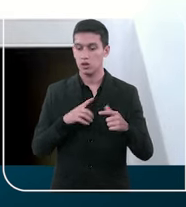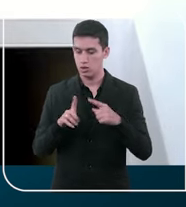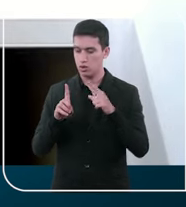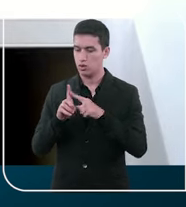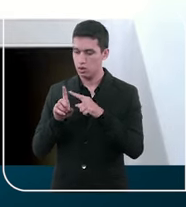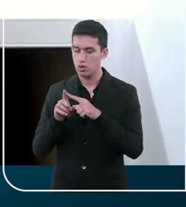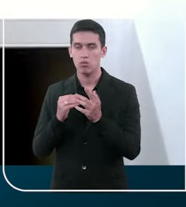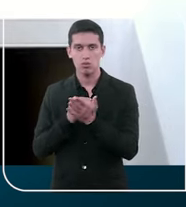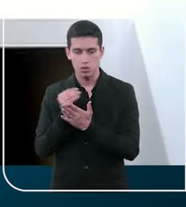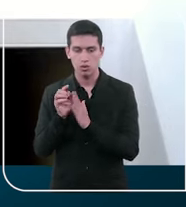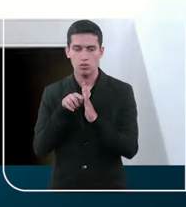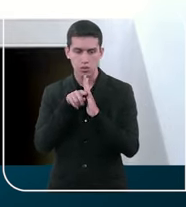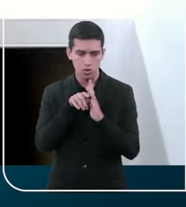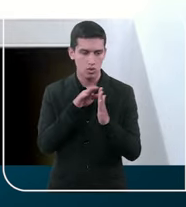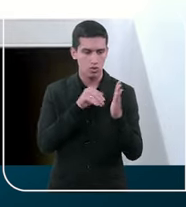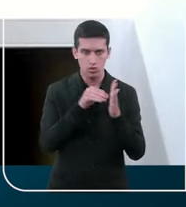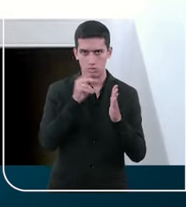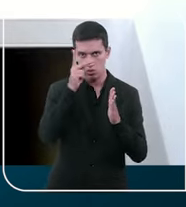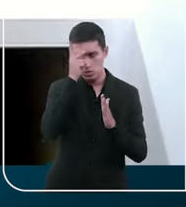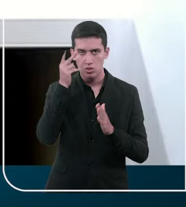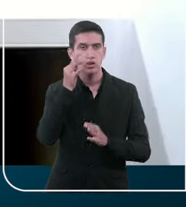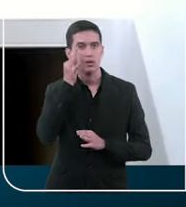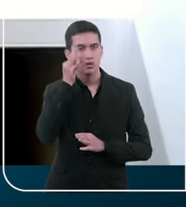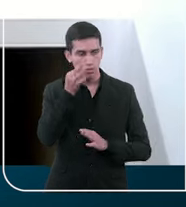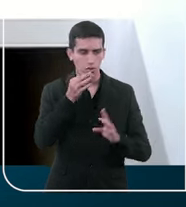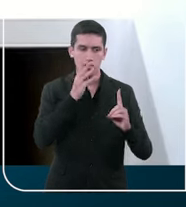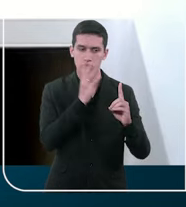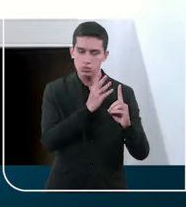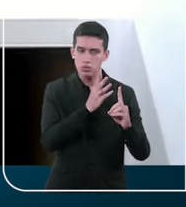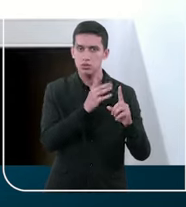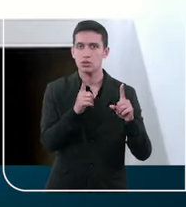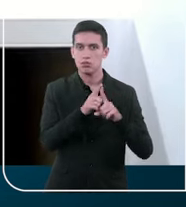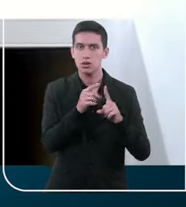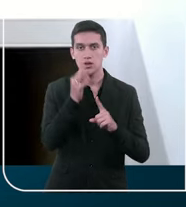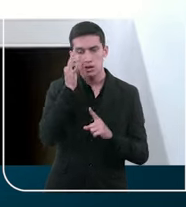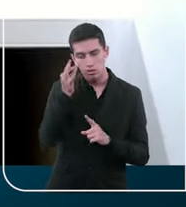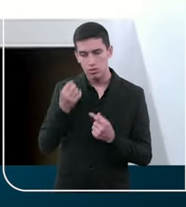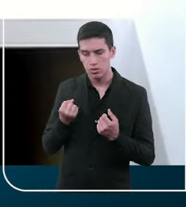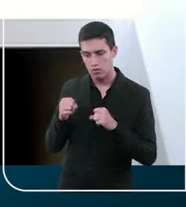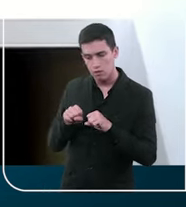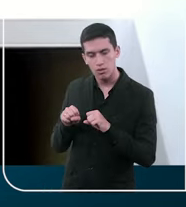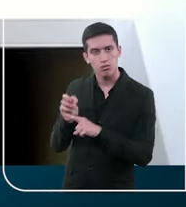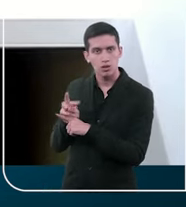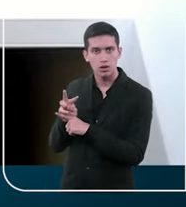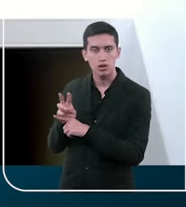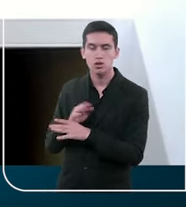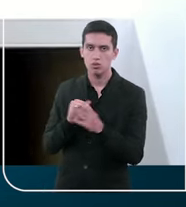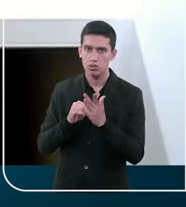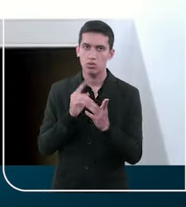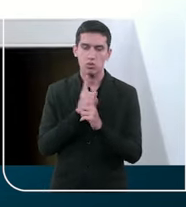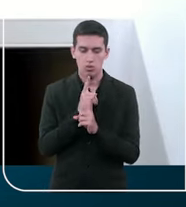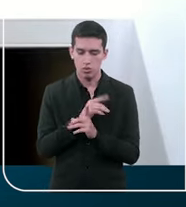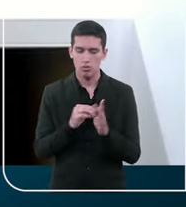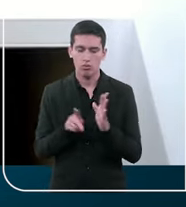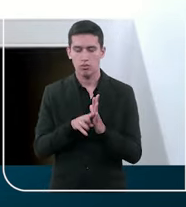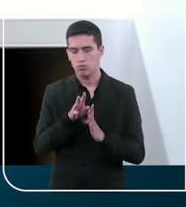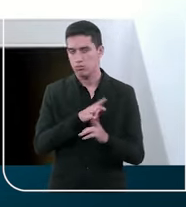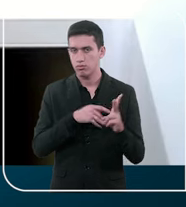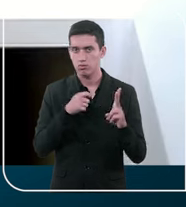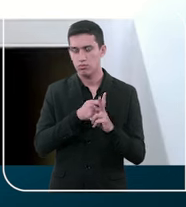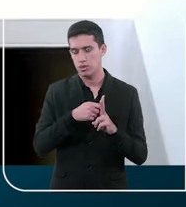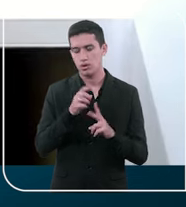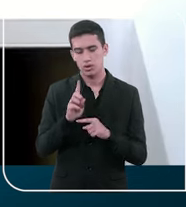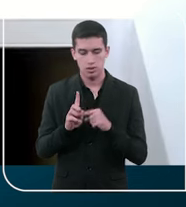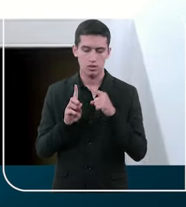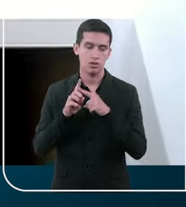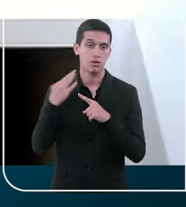inquirindo todas as pessoas, né? Ele começa inquirindo testemunhas de acusação, ele começa inquirindo testemunhas de defesa, e uma condução enviesada por